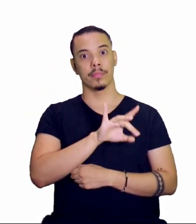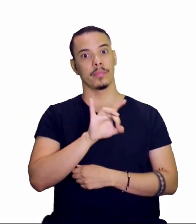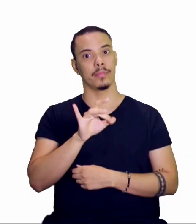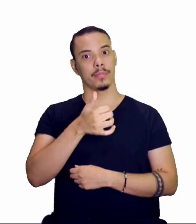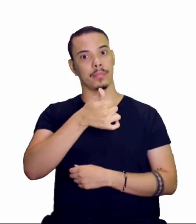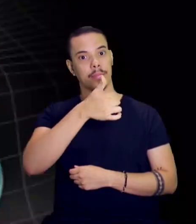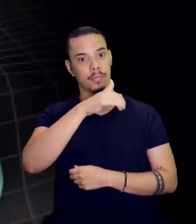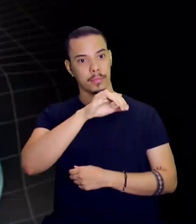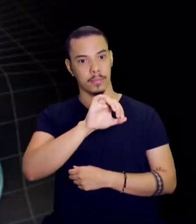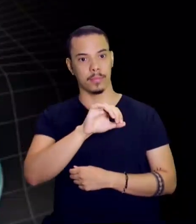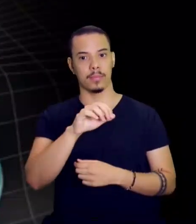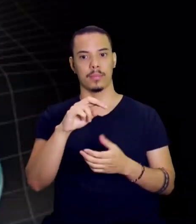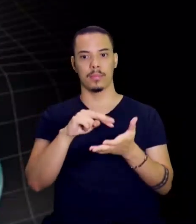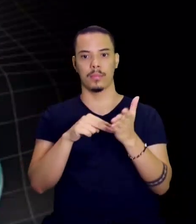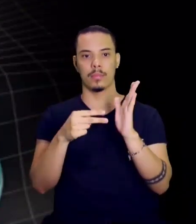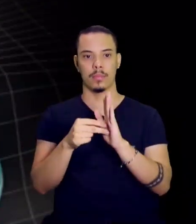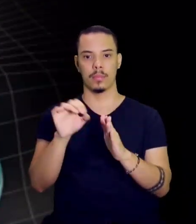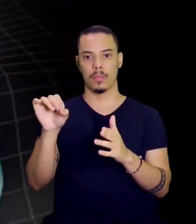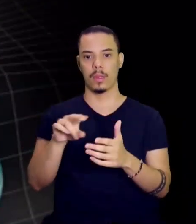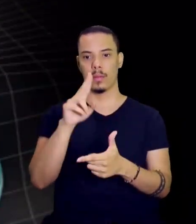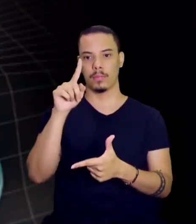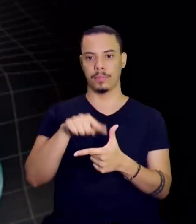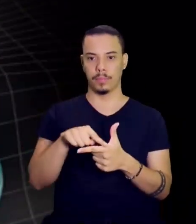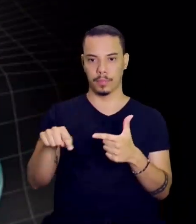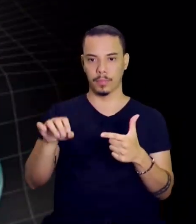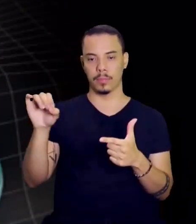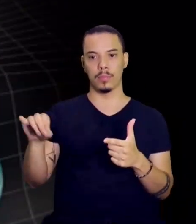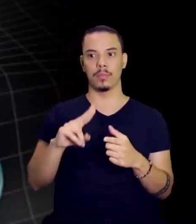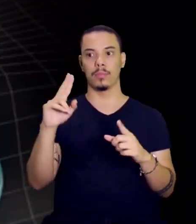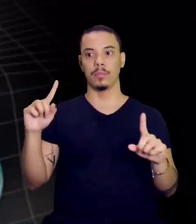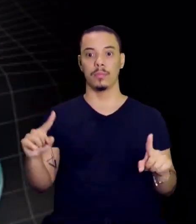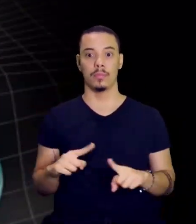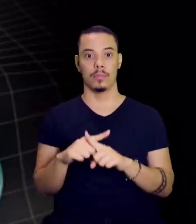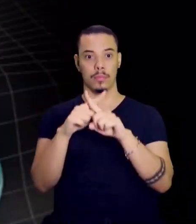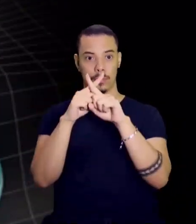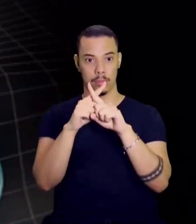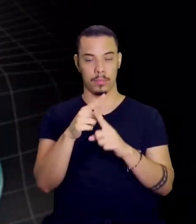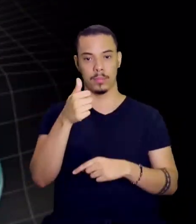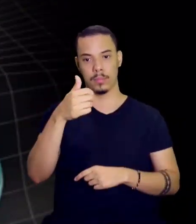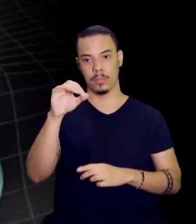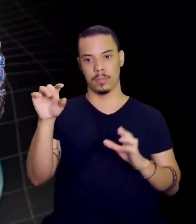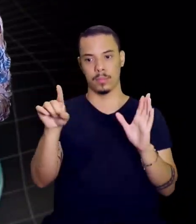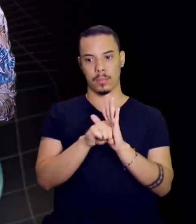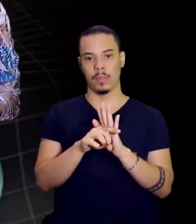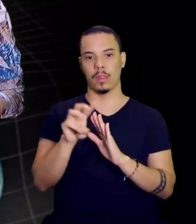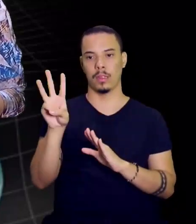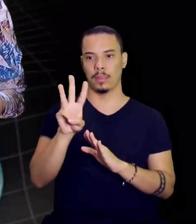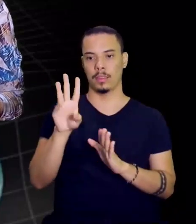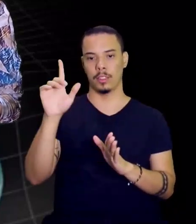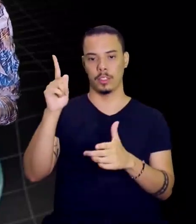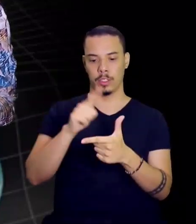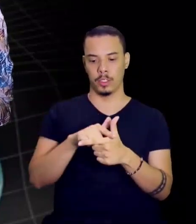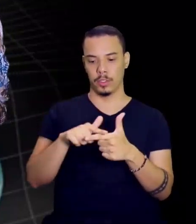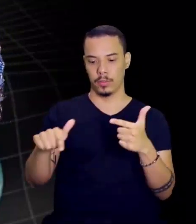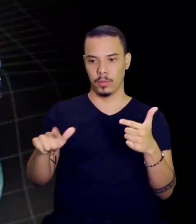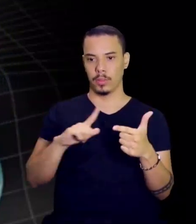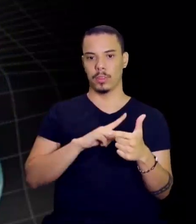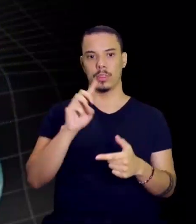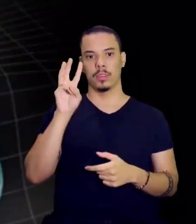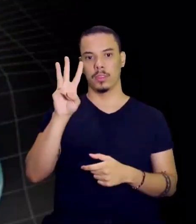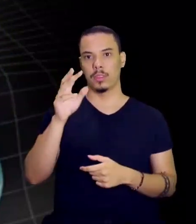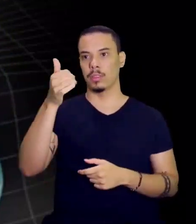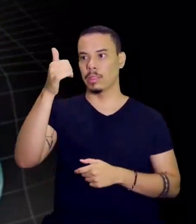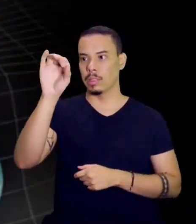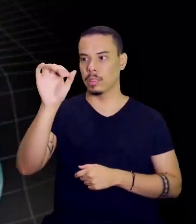é 10 vezes, ou dividindo ou multiplicando. Então, exatamente. 10 menos 3 dividido por 3 vezes, 10,